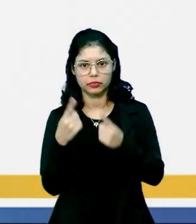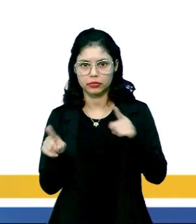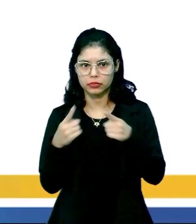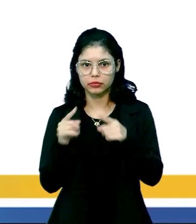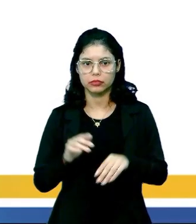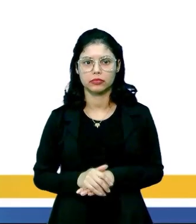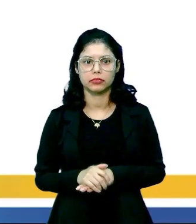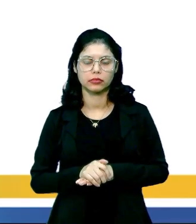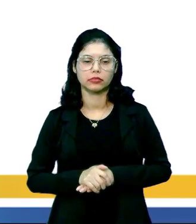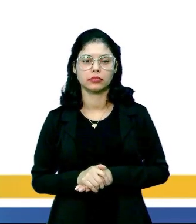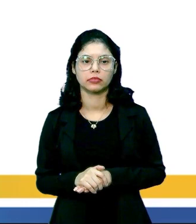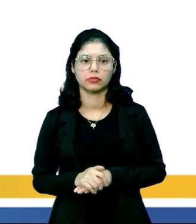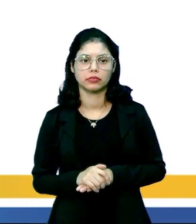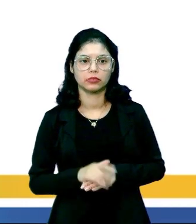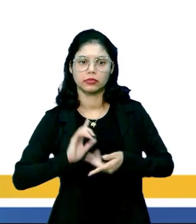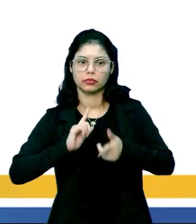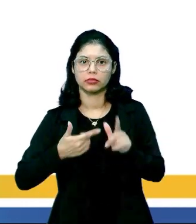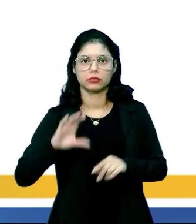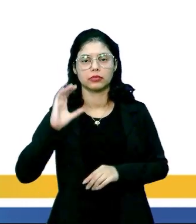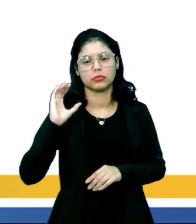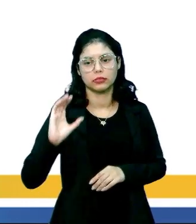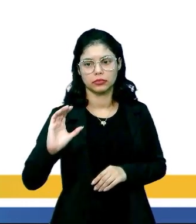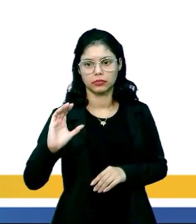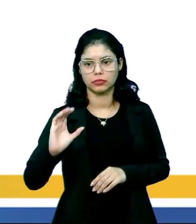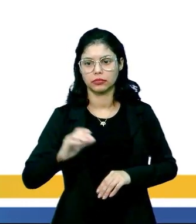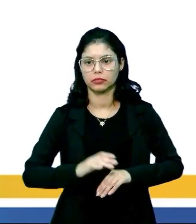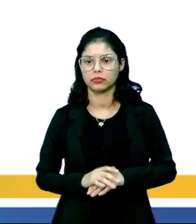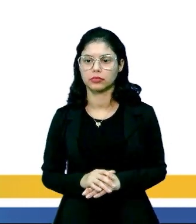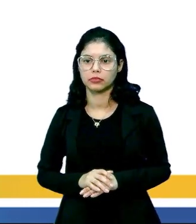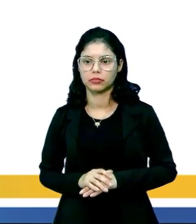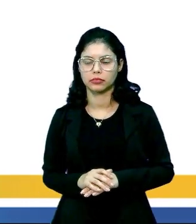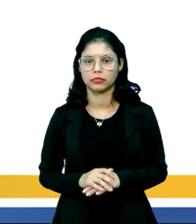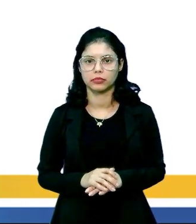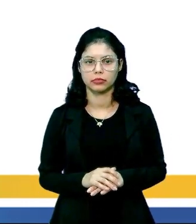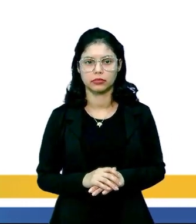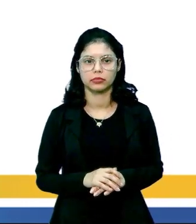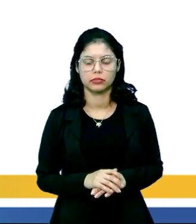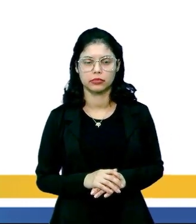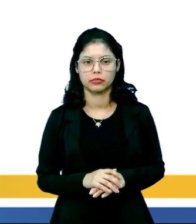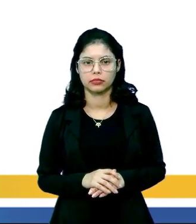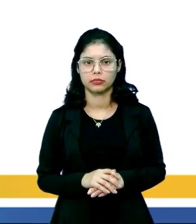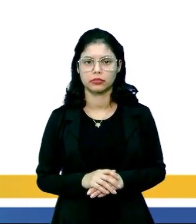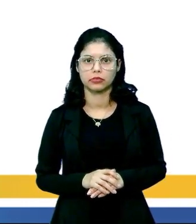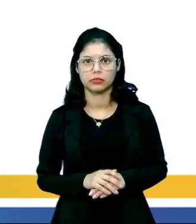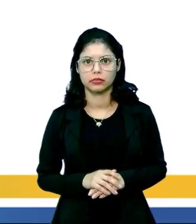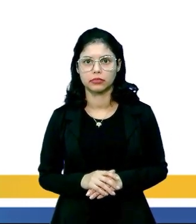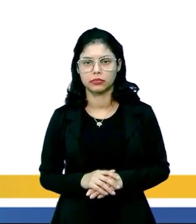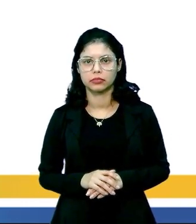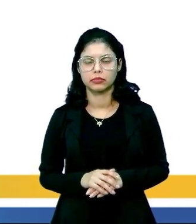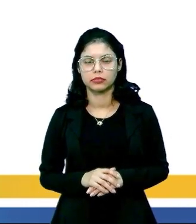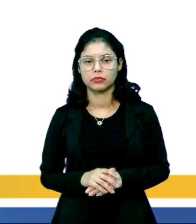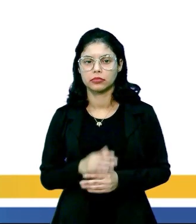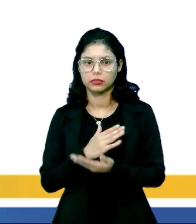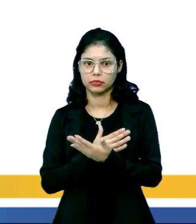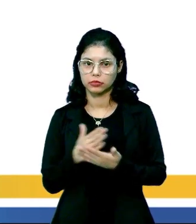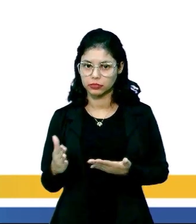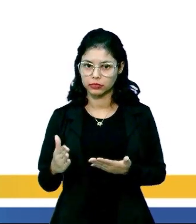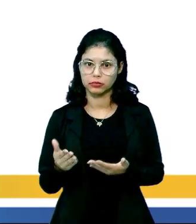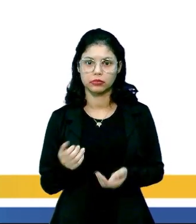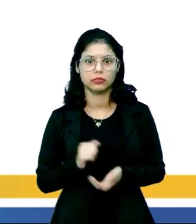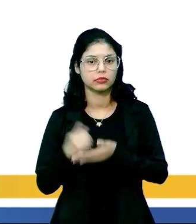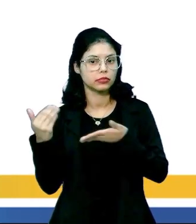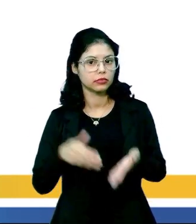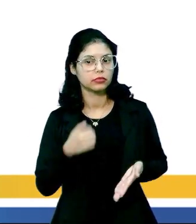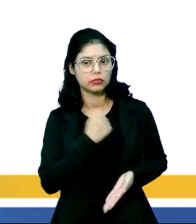Ok então a nossa resposta na questão 36 é a letra C deve seu Inicial com